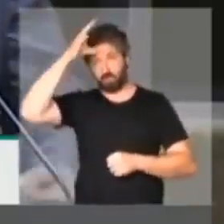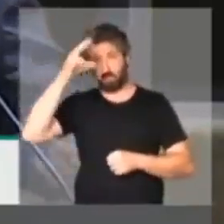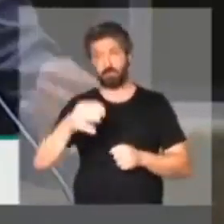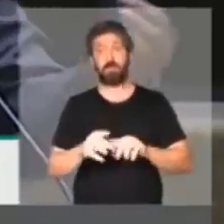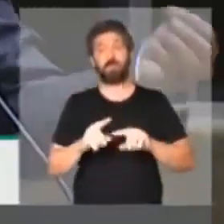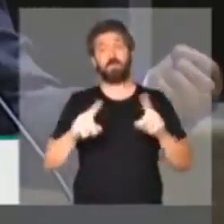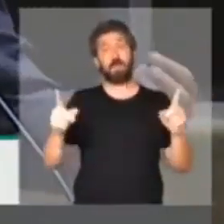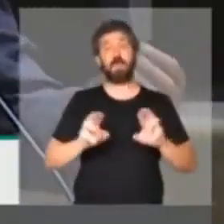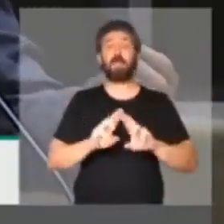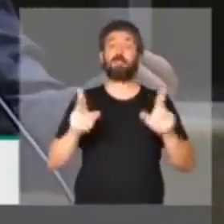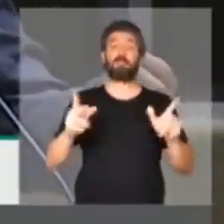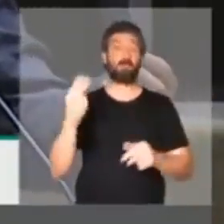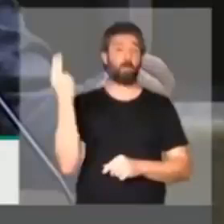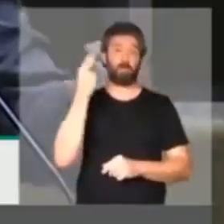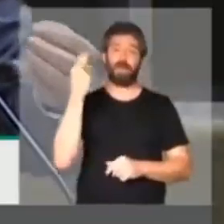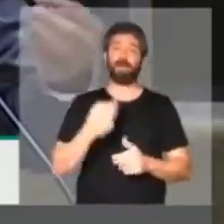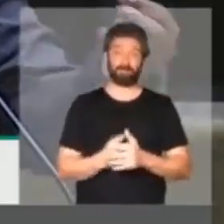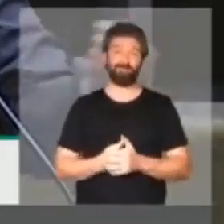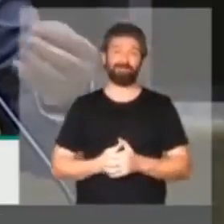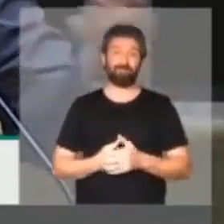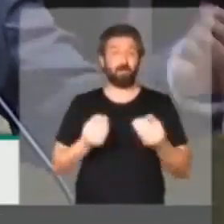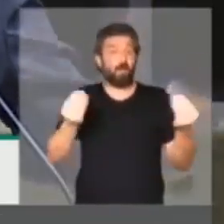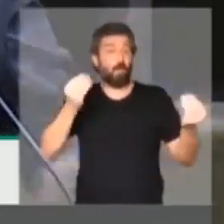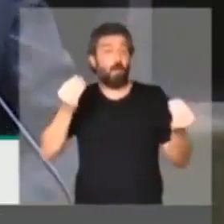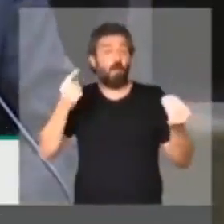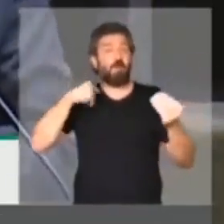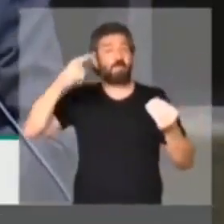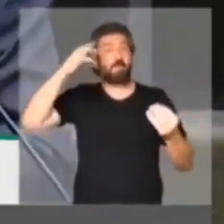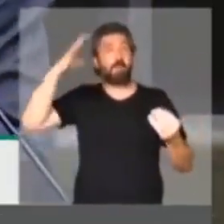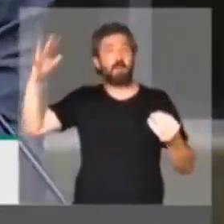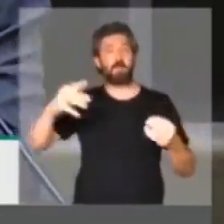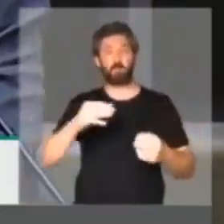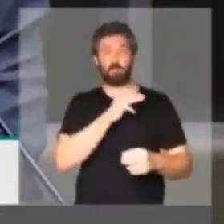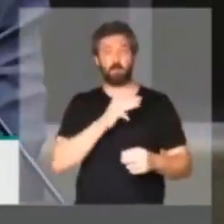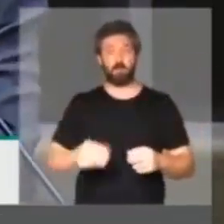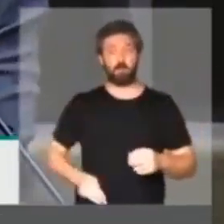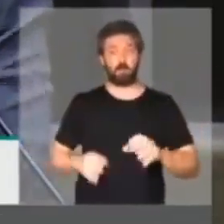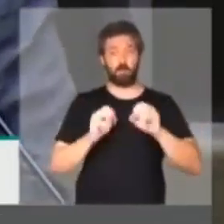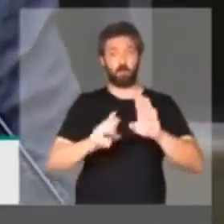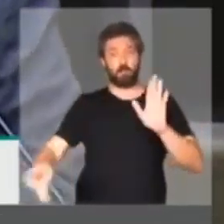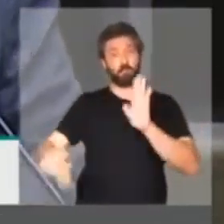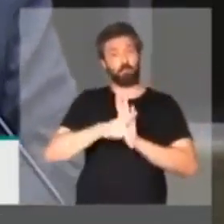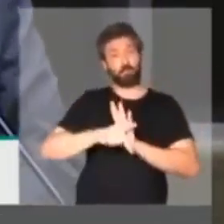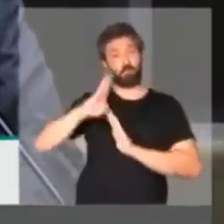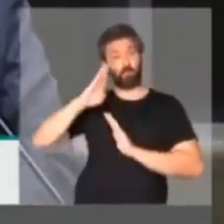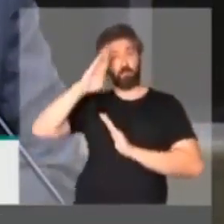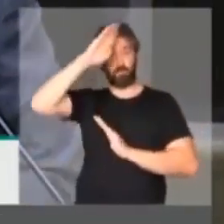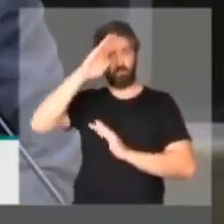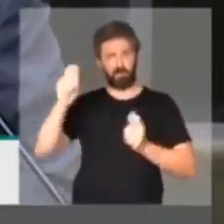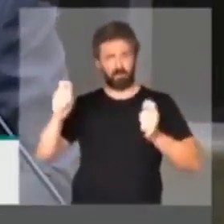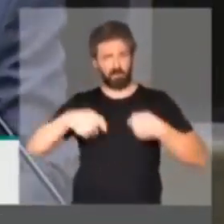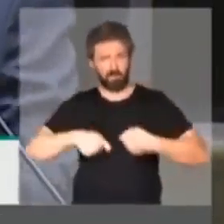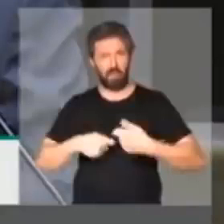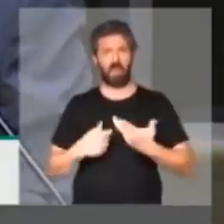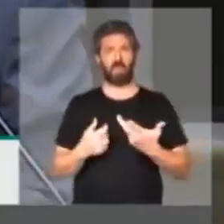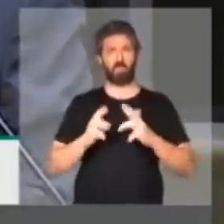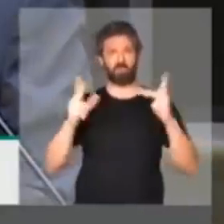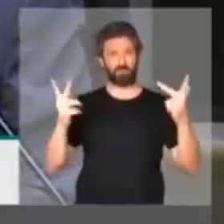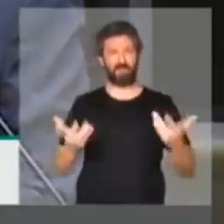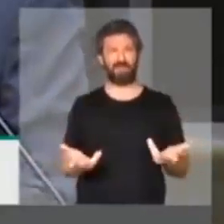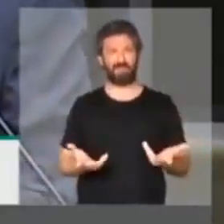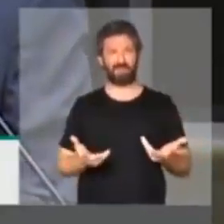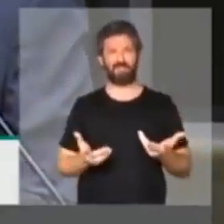não poderia ser diferente. Como que nós poderíamos esperar que o ministro da educação do Bolsonaro pudesse ser